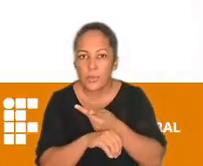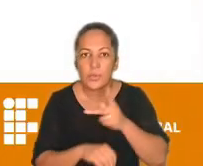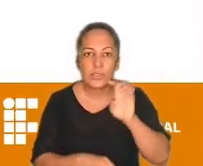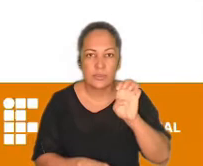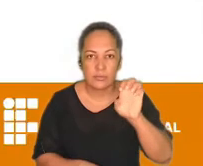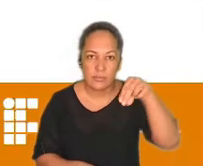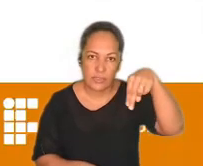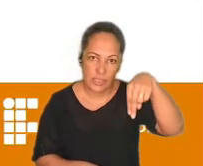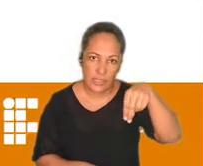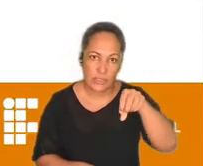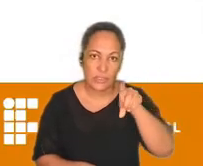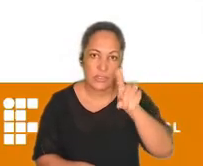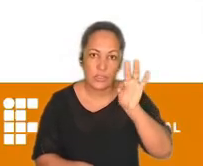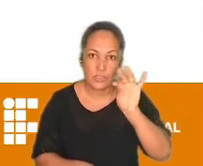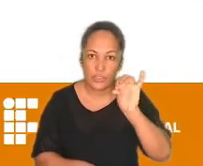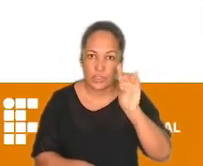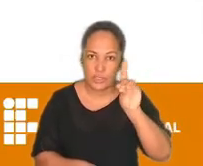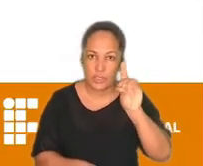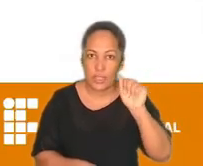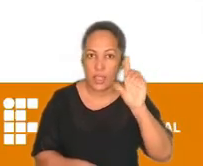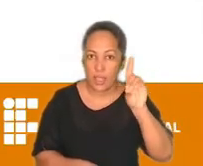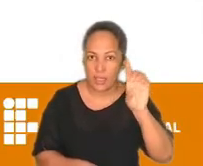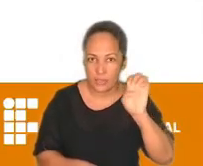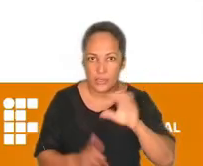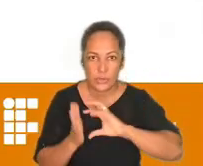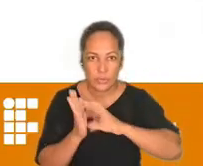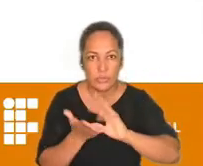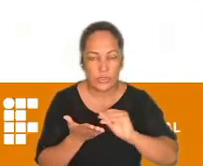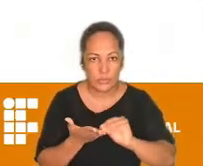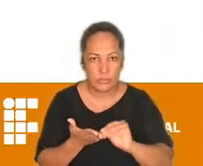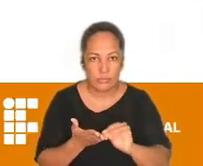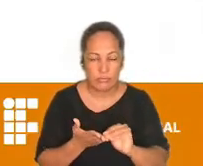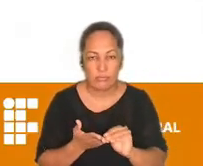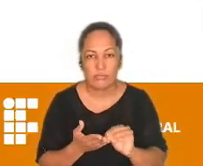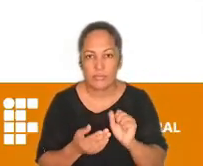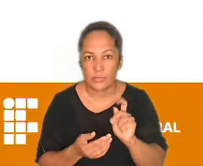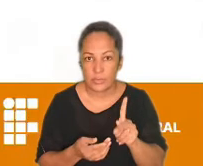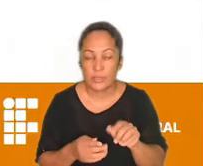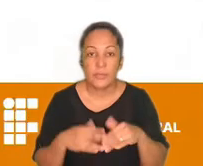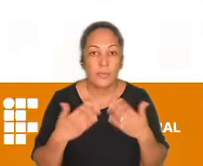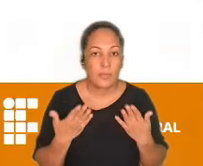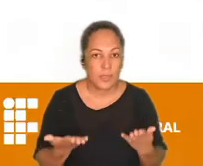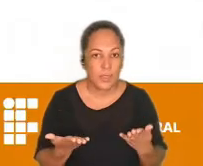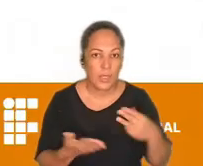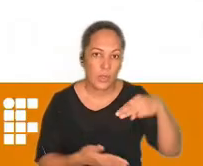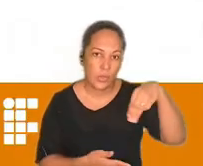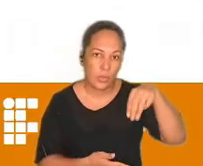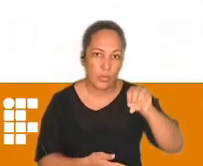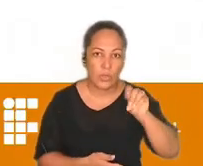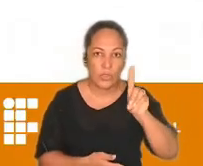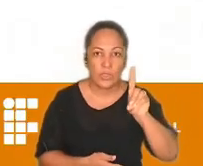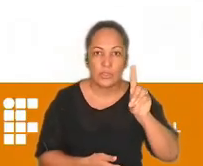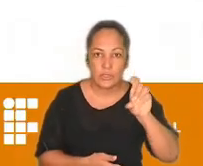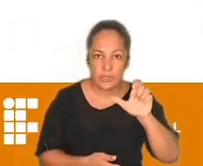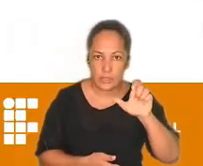de dados através de uma nova perspectiva, tá? Então, o modelo lógico ele vai trazer duas novas informações